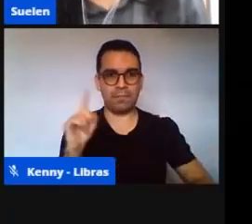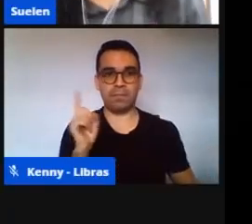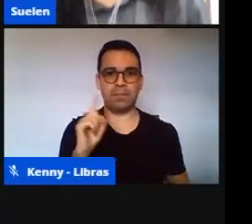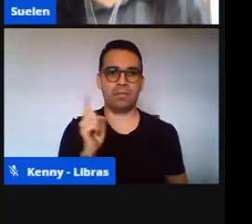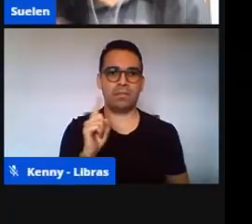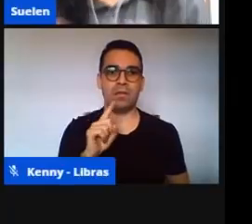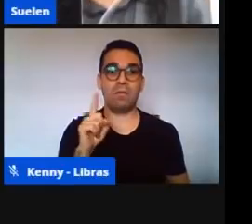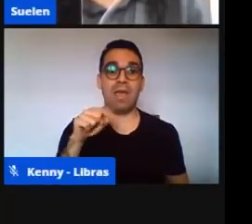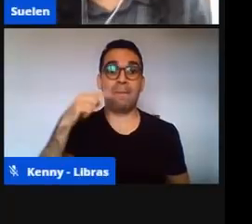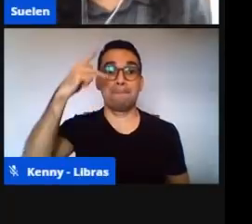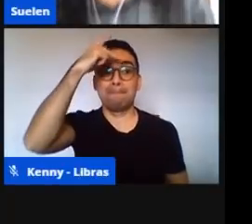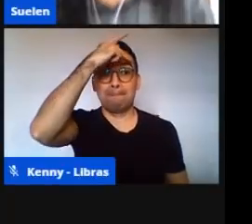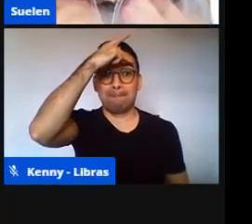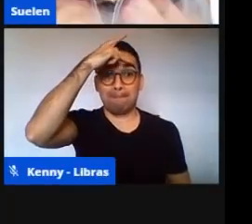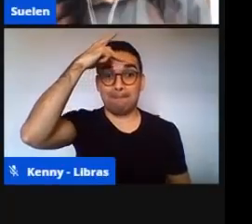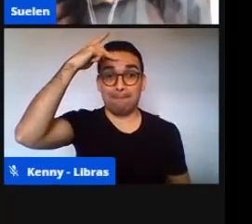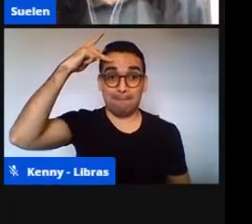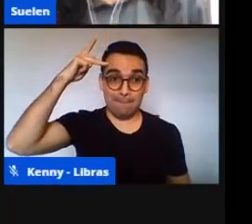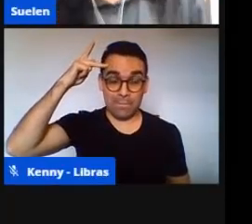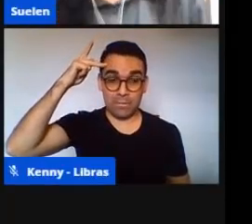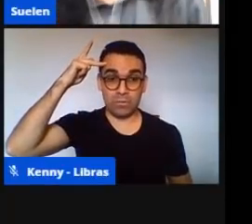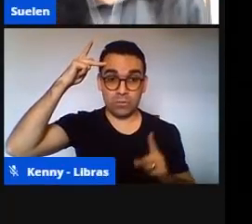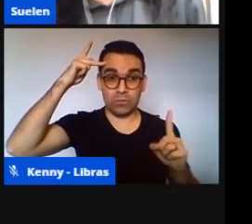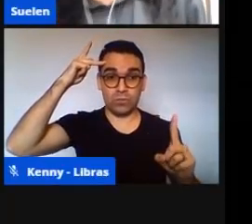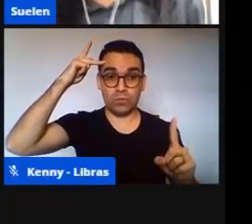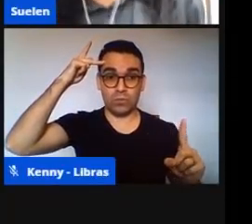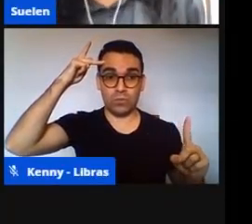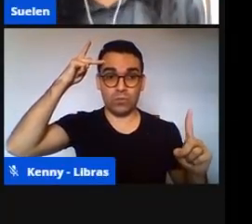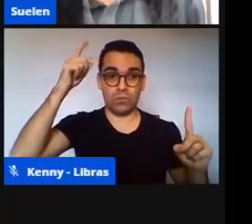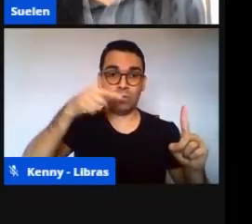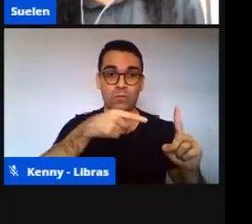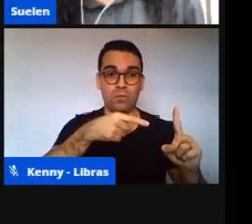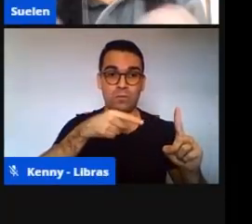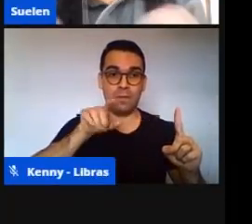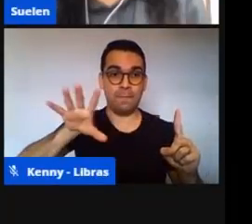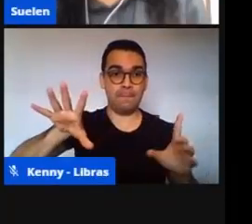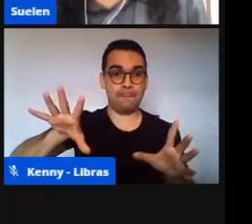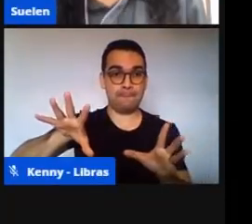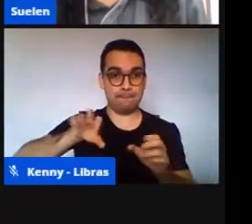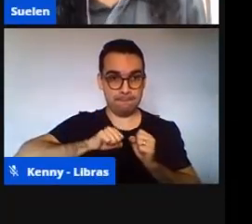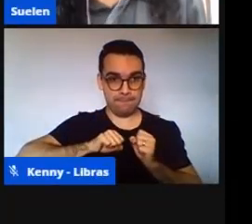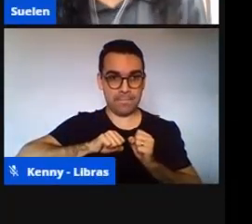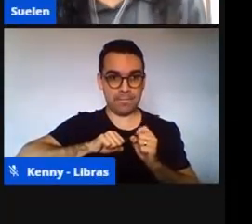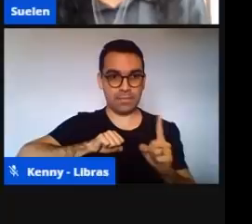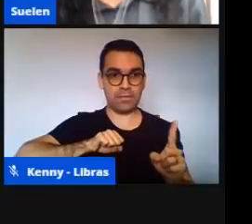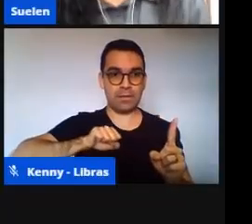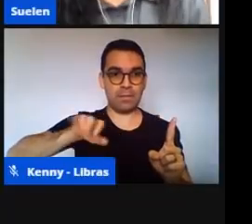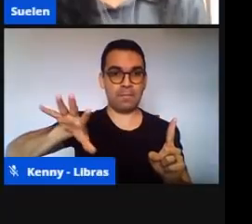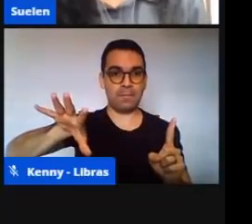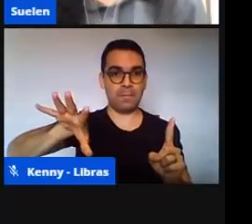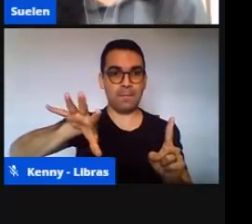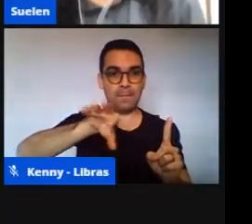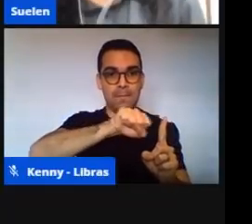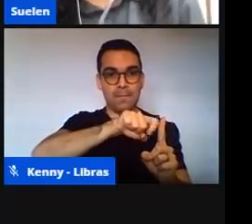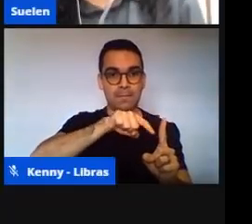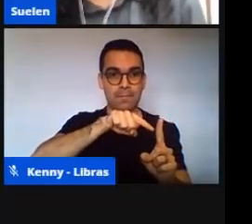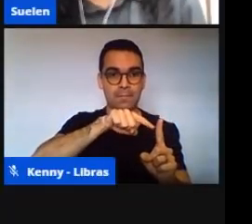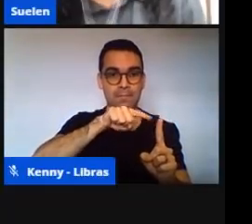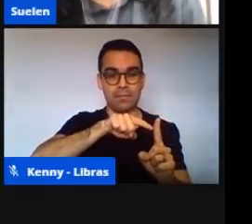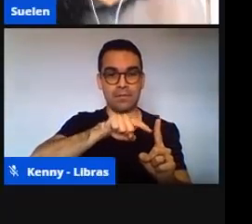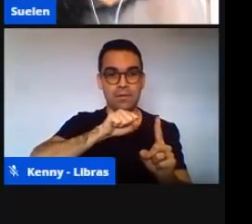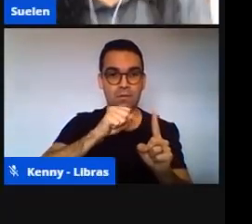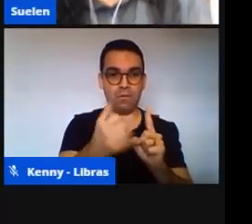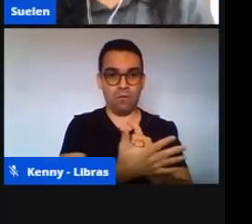esse vírus, portando o Covid, ela transmite para o seu ambiente e pode transmitir para outras pessoas. Por isso a gente recomenda